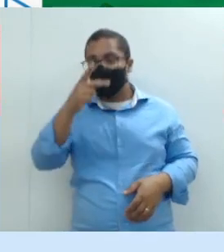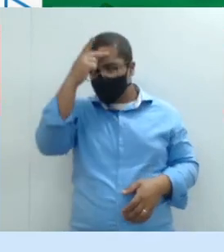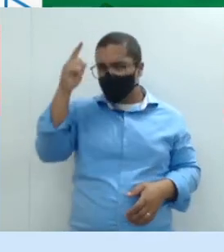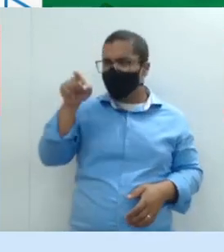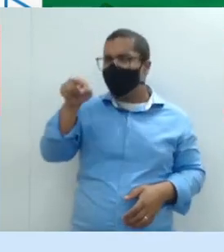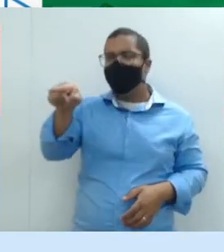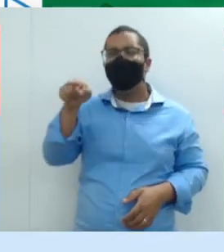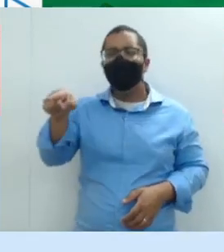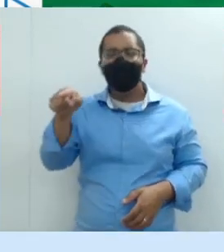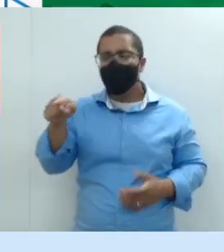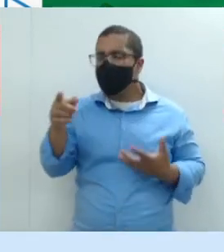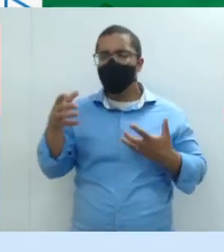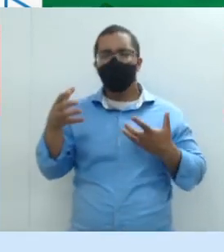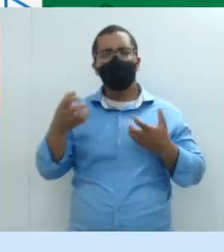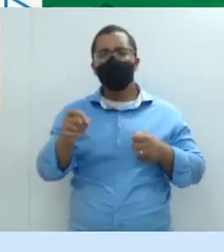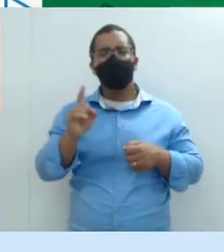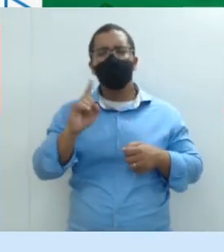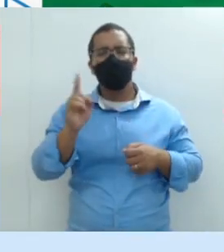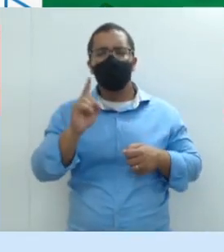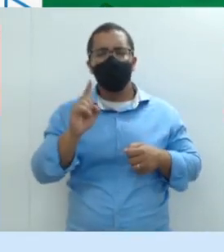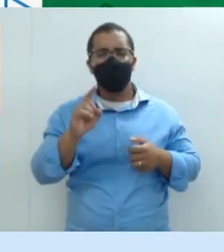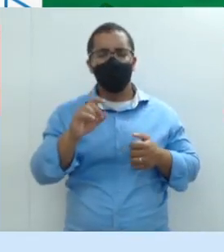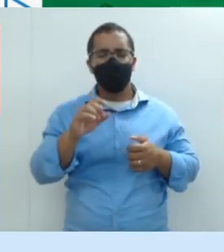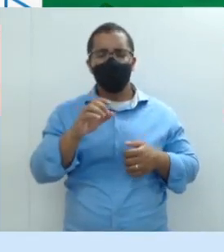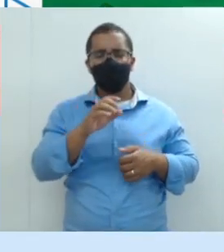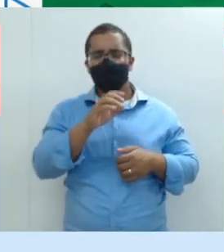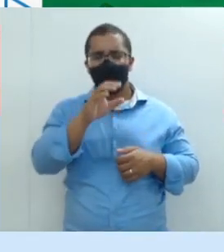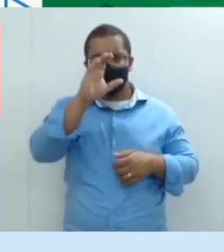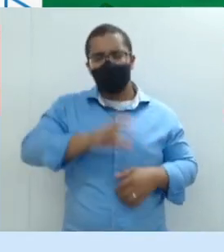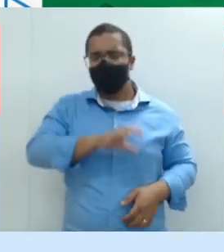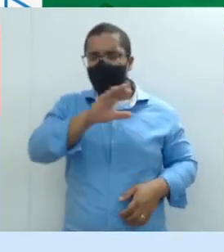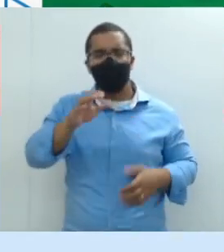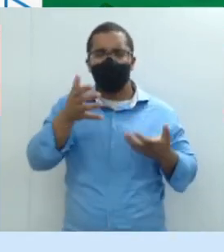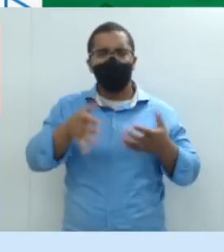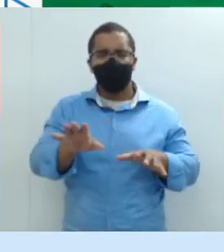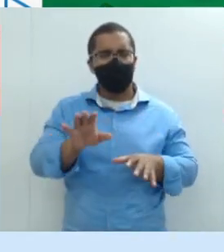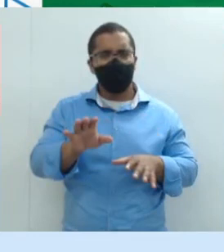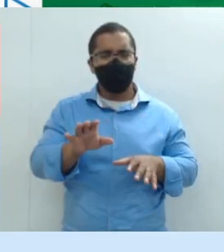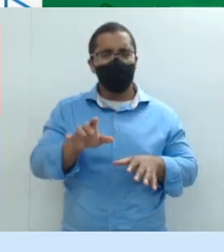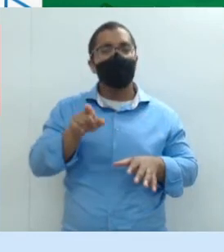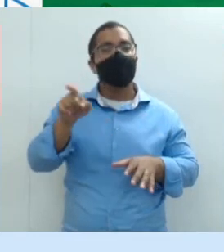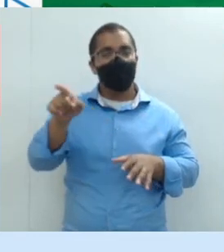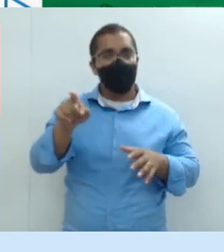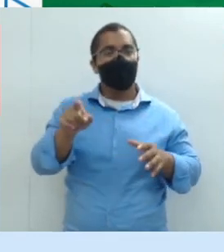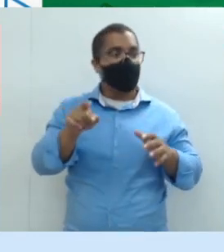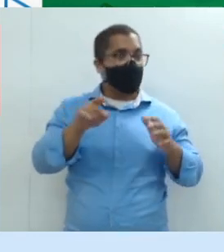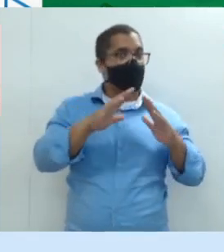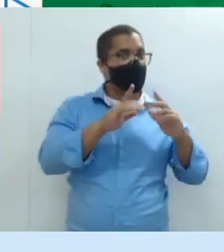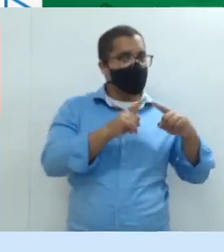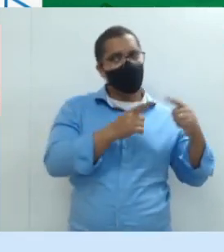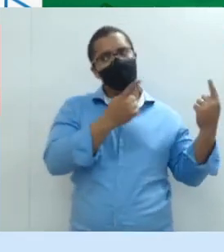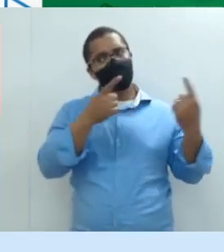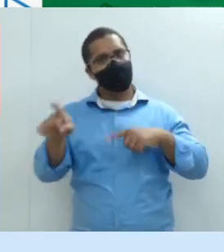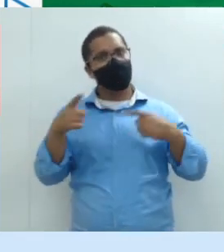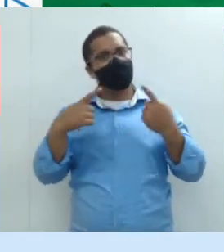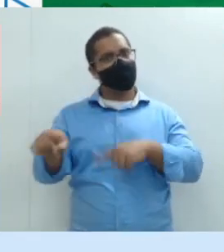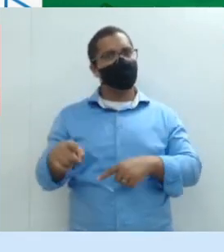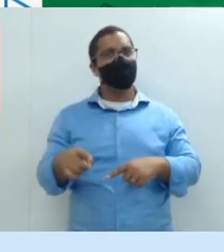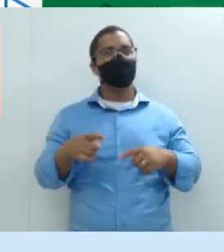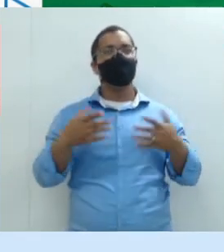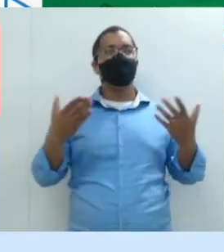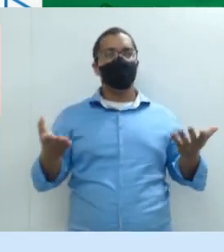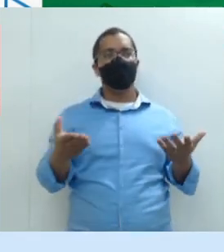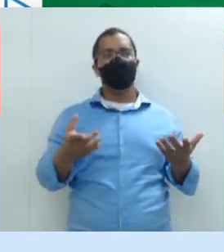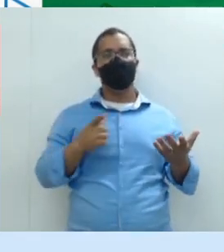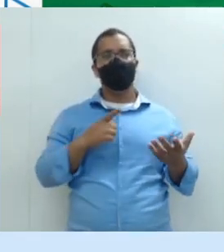o aporte financeiro, né, para que essa religião seja aceita. logo a Igreja Católica deixa de ser vista